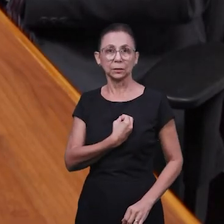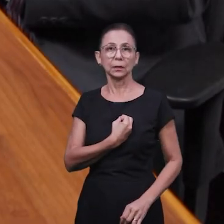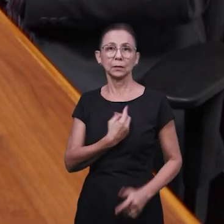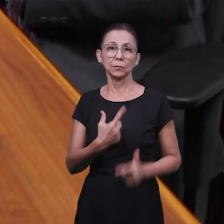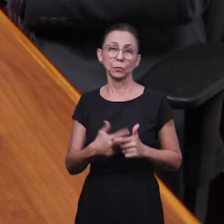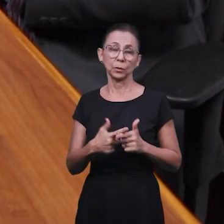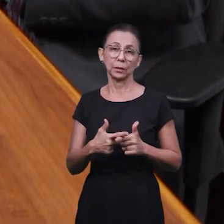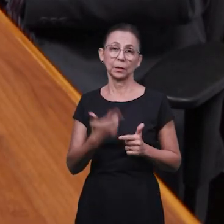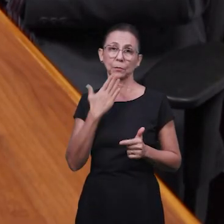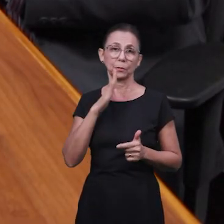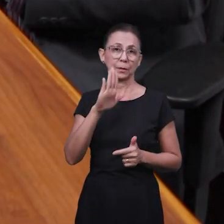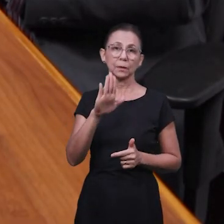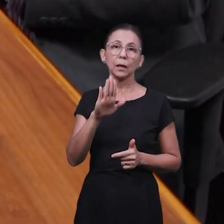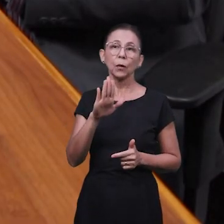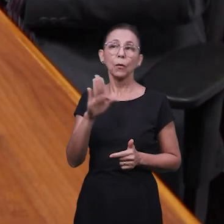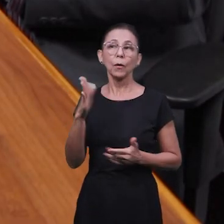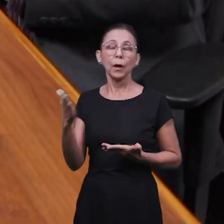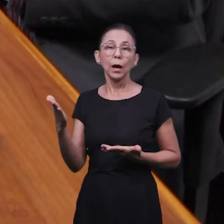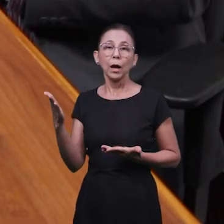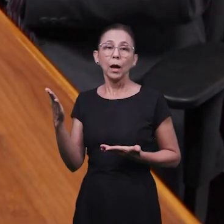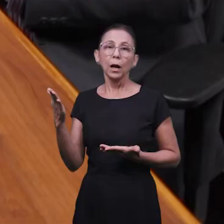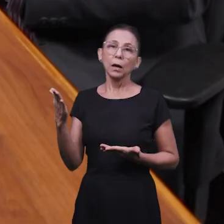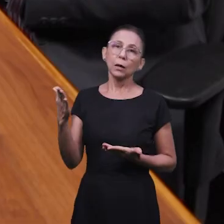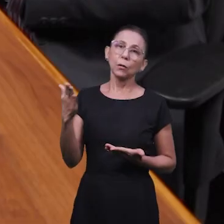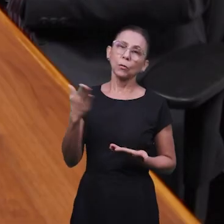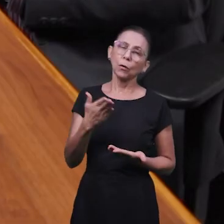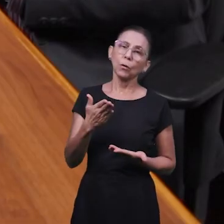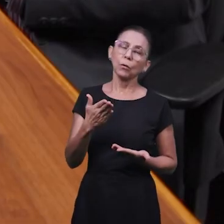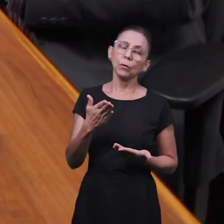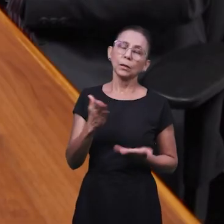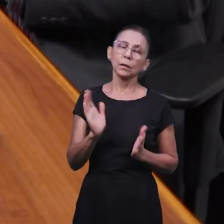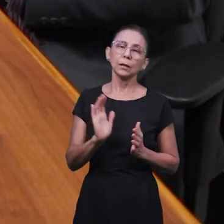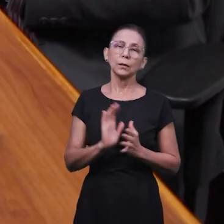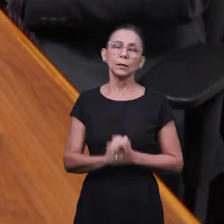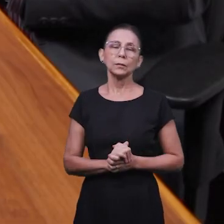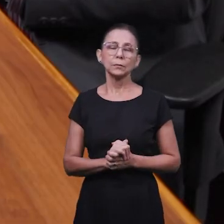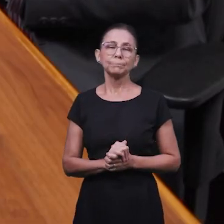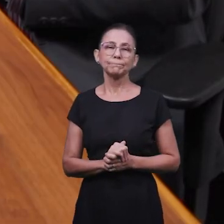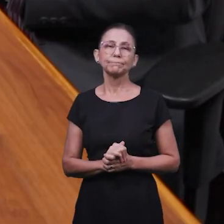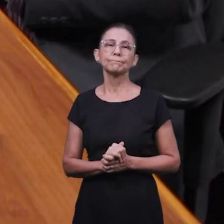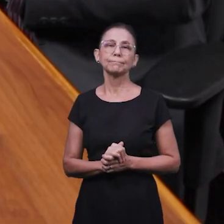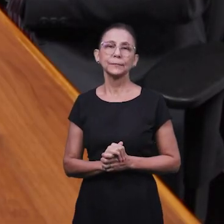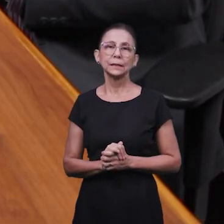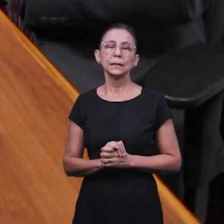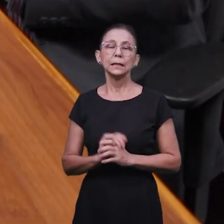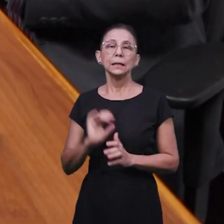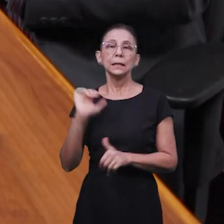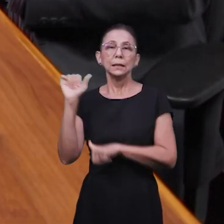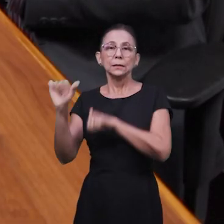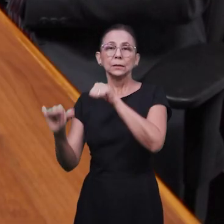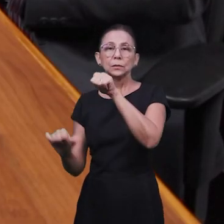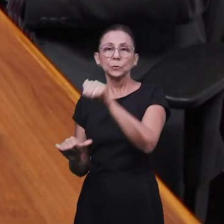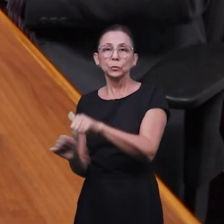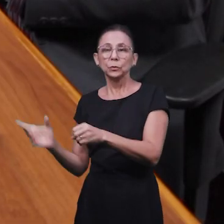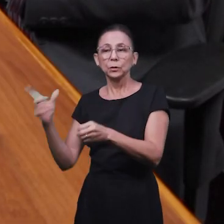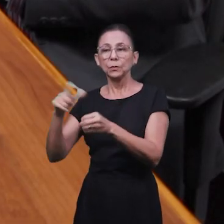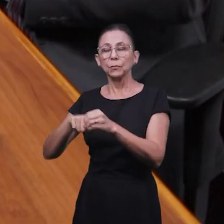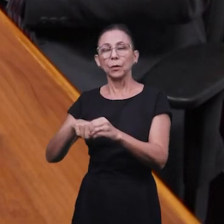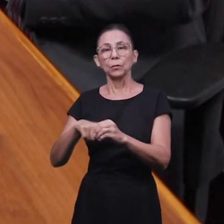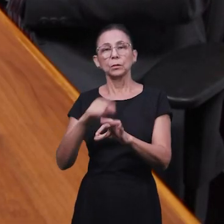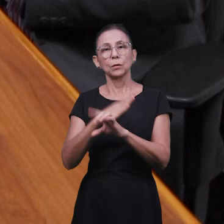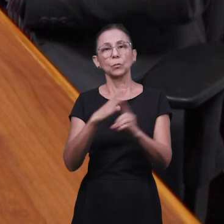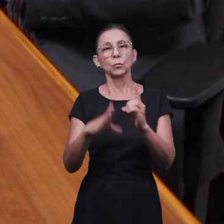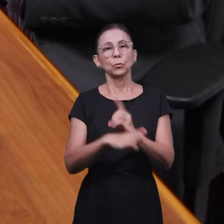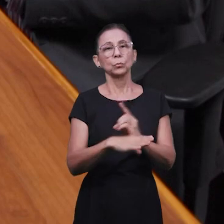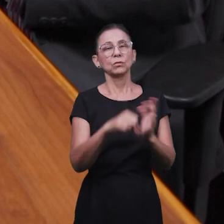fez, eles vão mudar e eles vão voltar ao culto do Velho Testamento. Então, eles